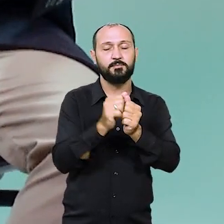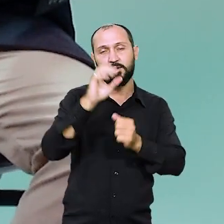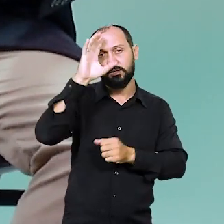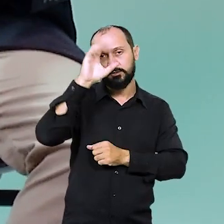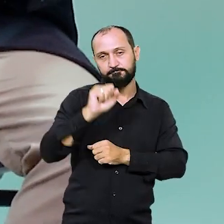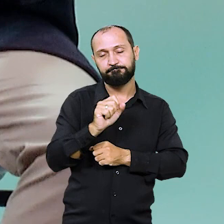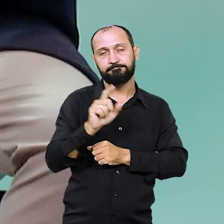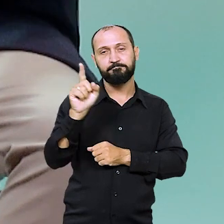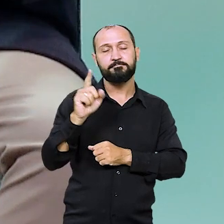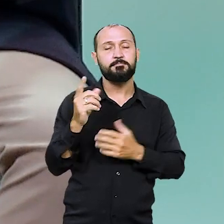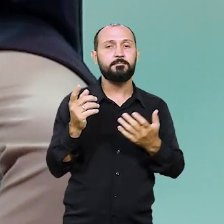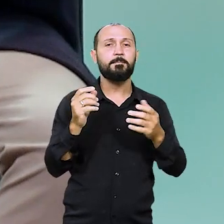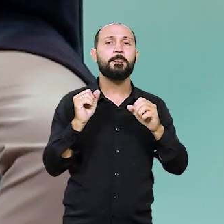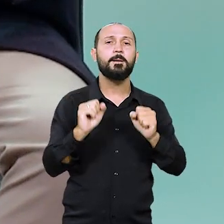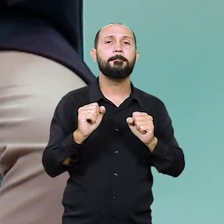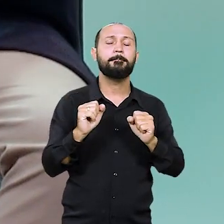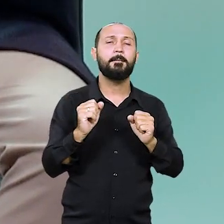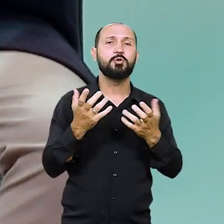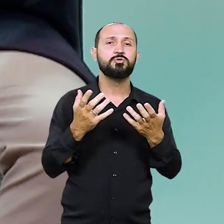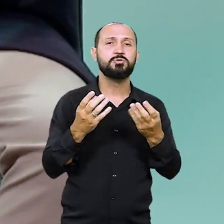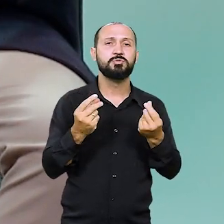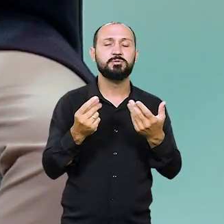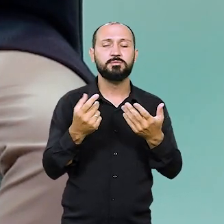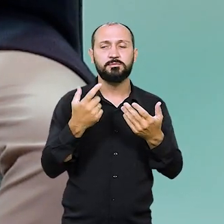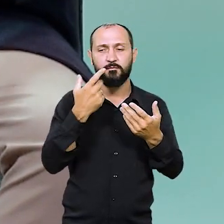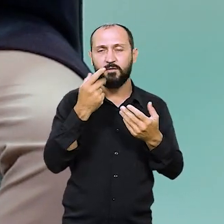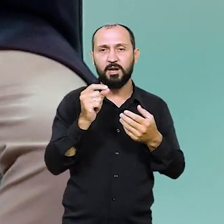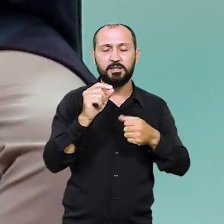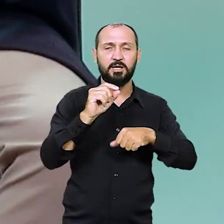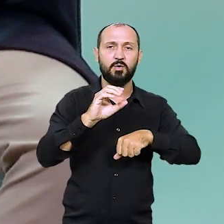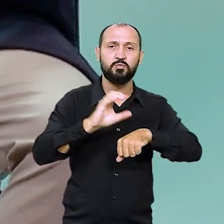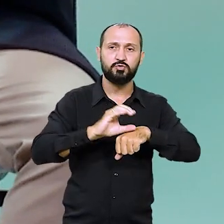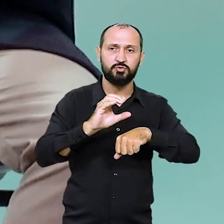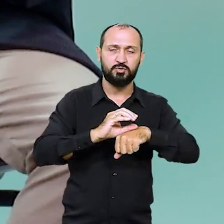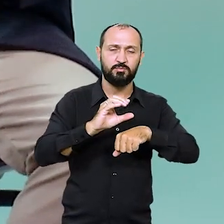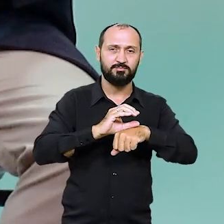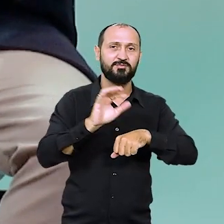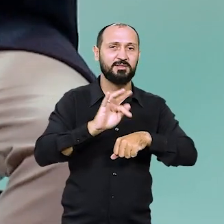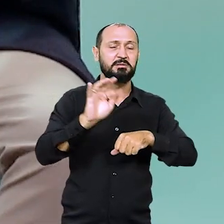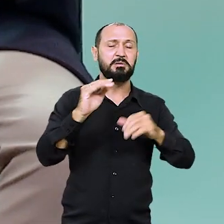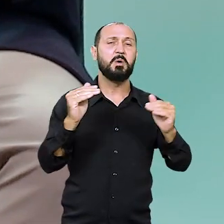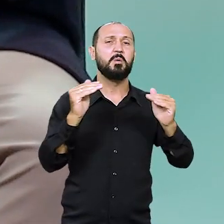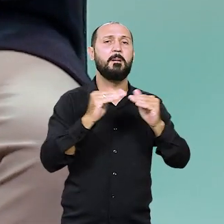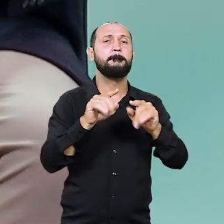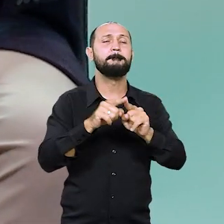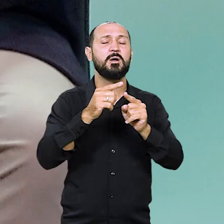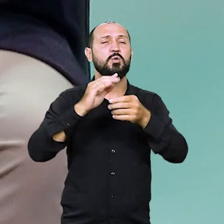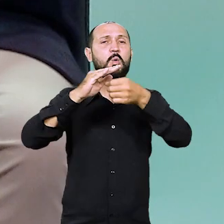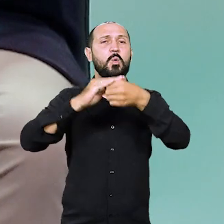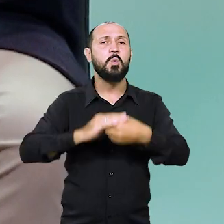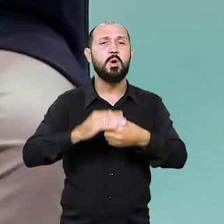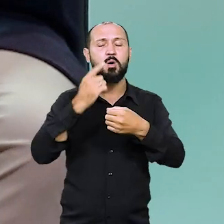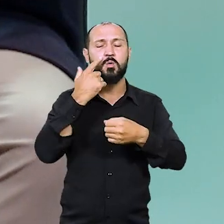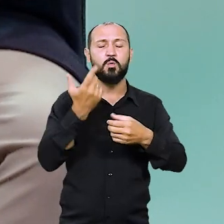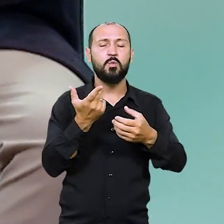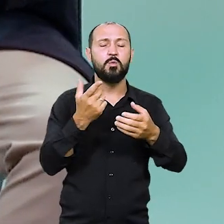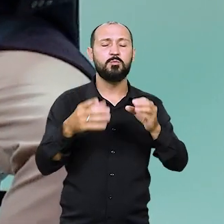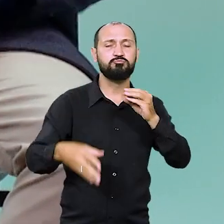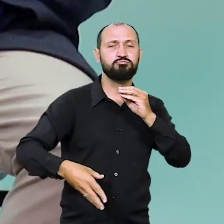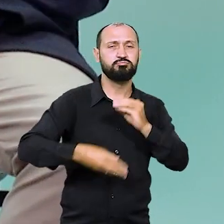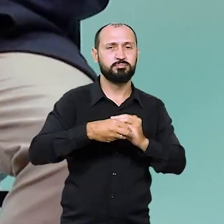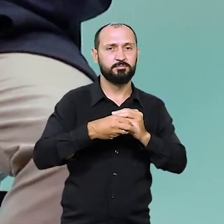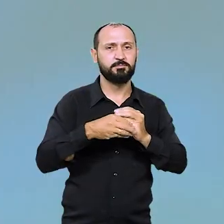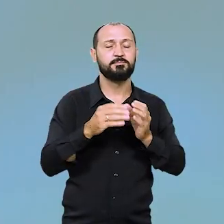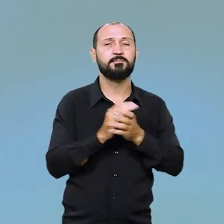Essa decisão do STF, ela foi uma decisão de declarar a constitucionalidade, mas ela não tem a força legal como uma